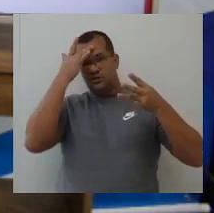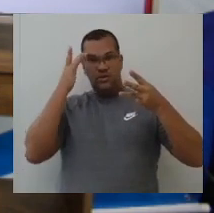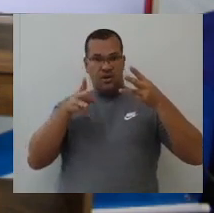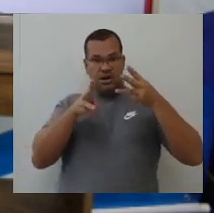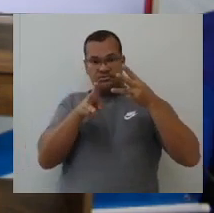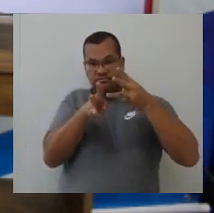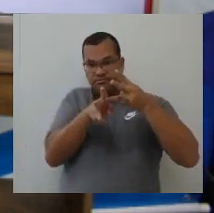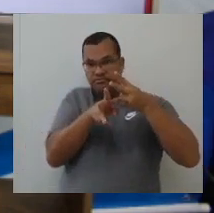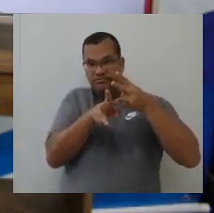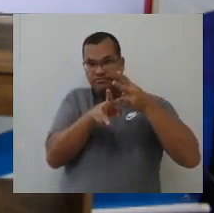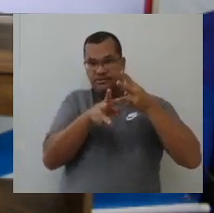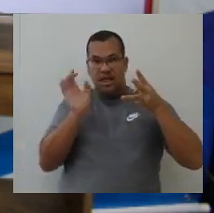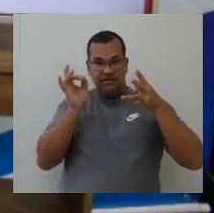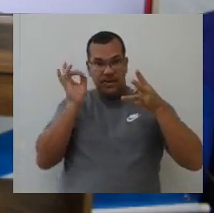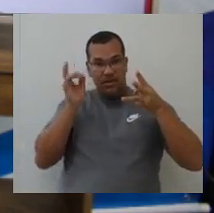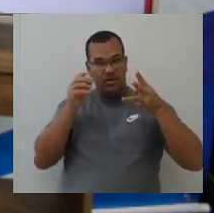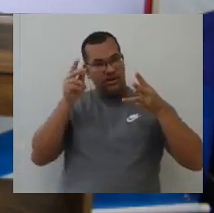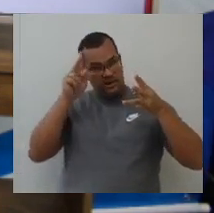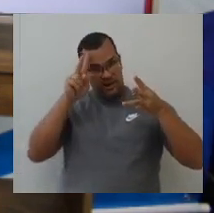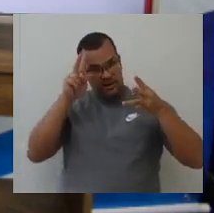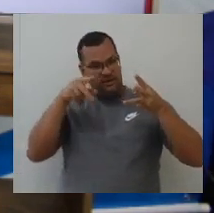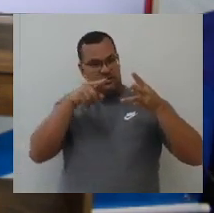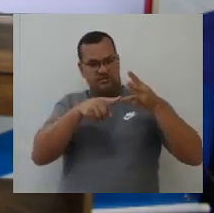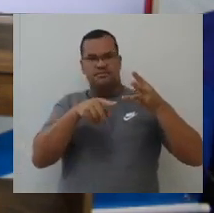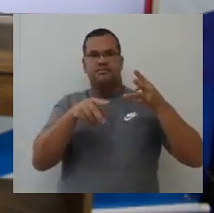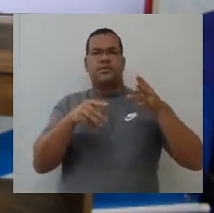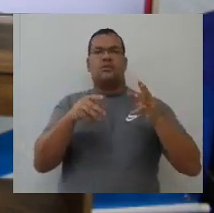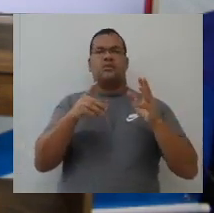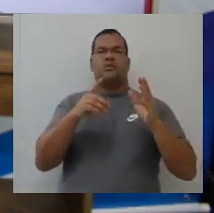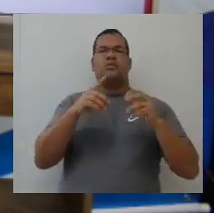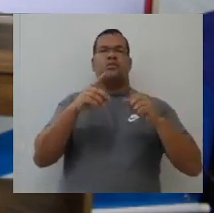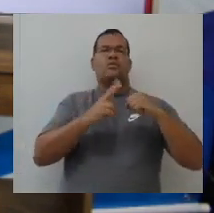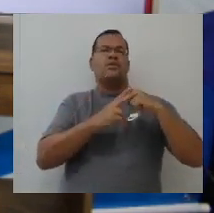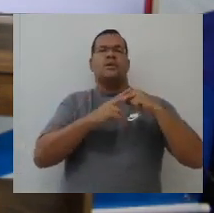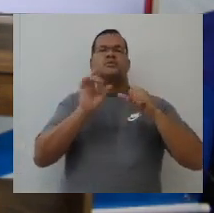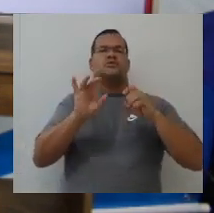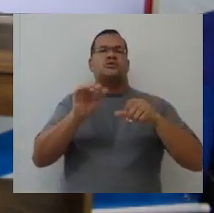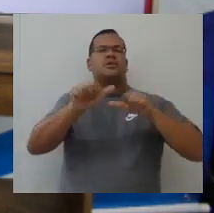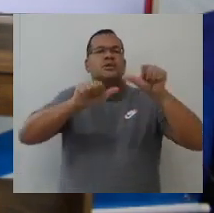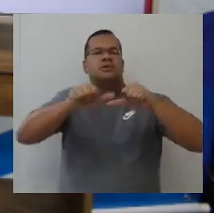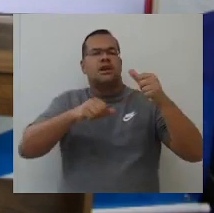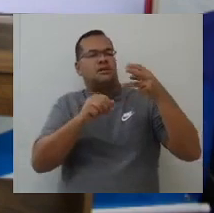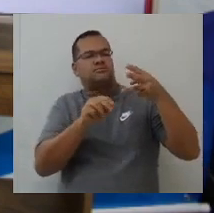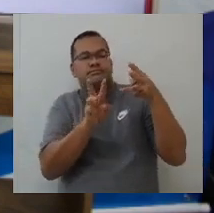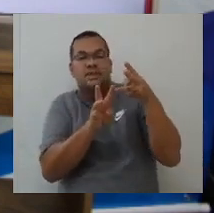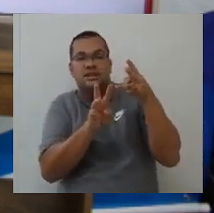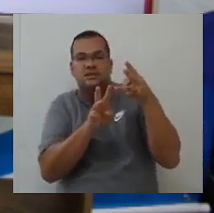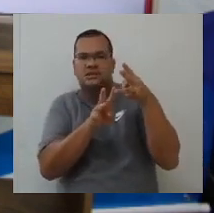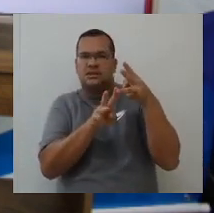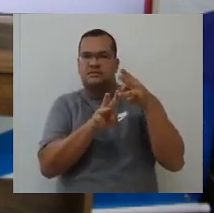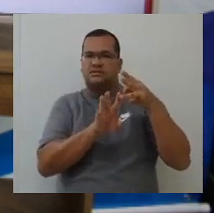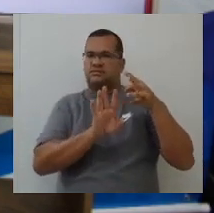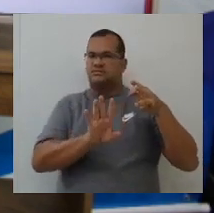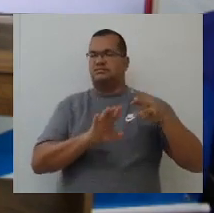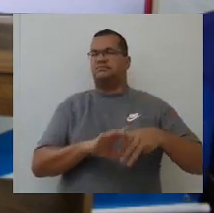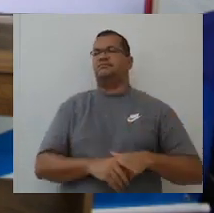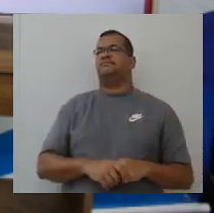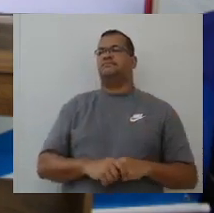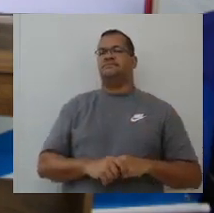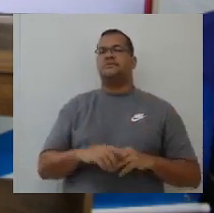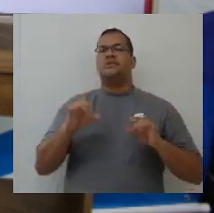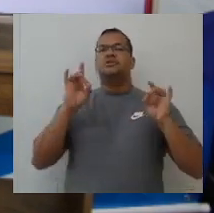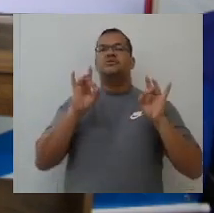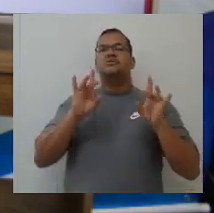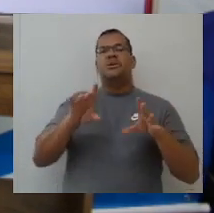vida louca, he, she, it. Ou seja, o meu verbo só vai sofrer alteração nessas 3 pessoas, não tem para onde correr, tá? E somente no